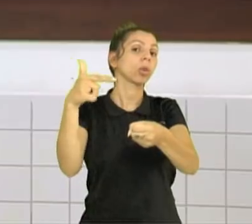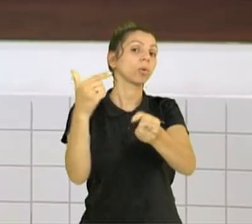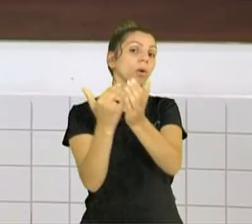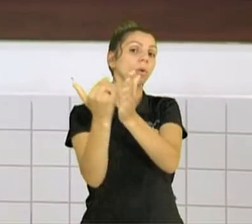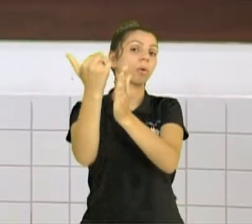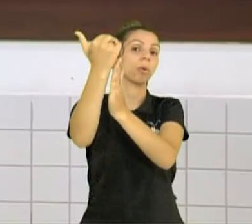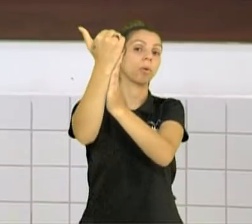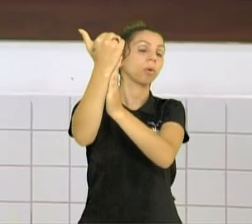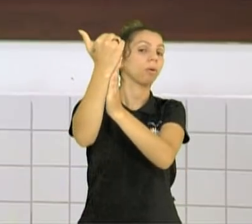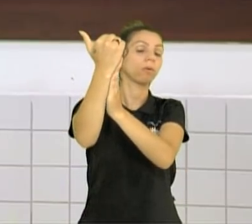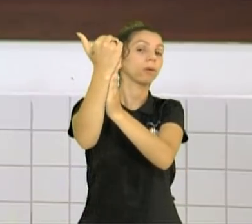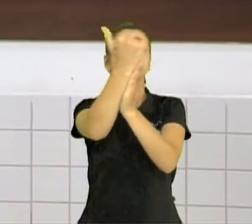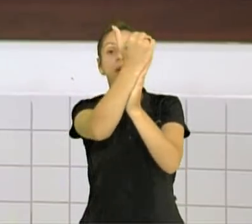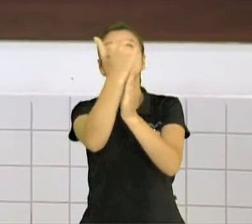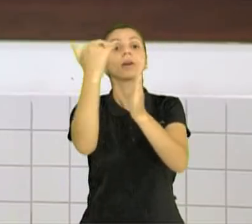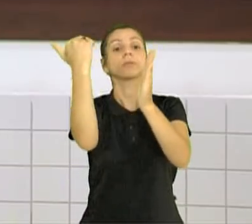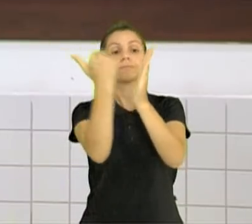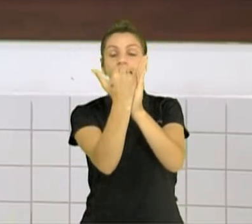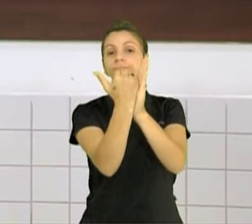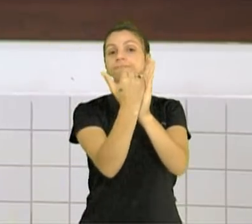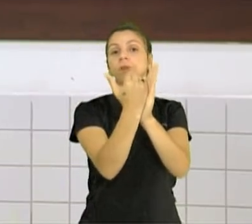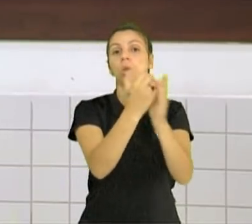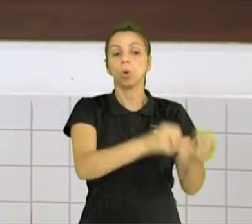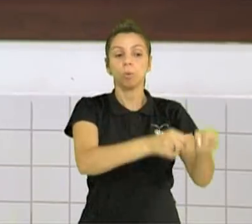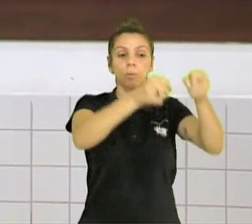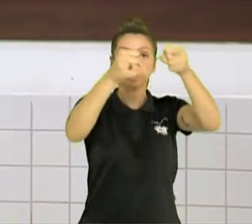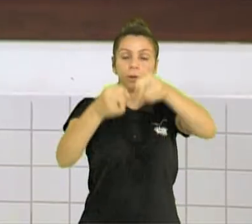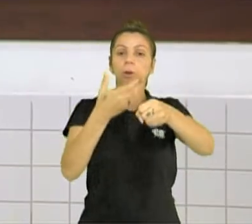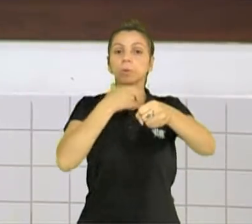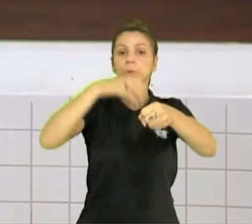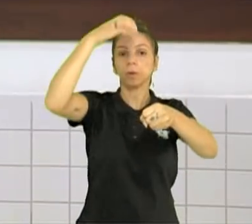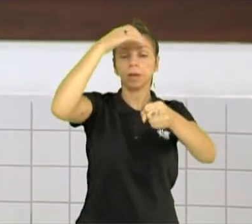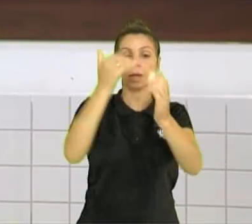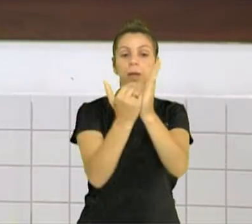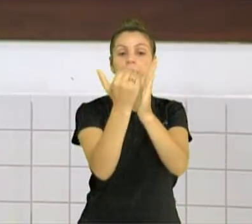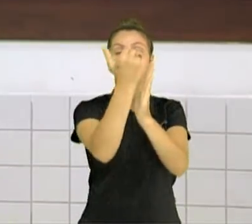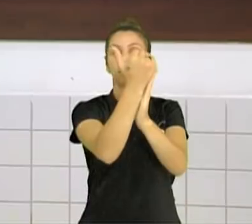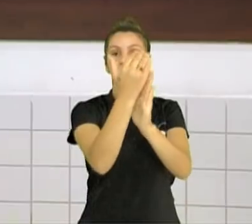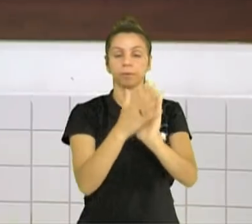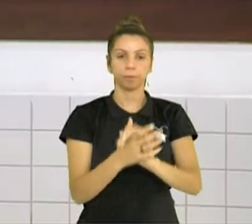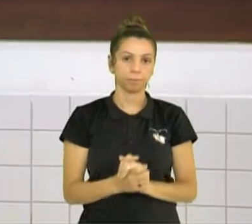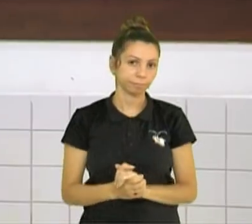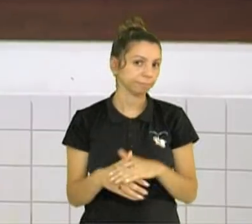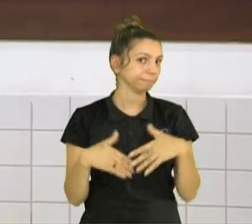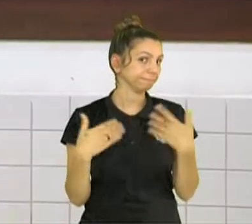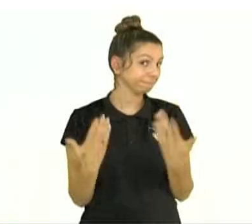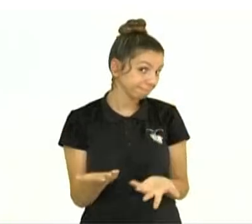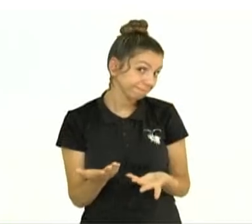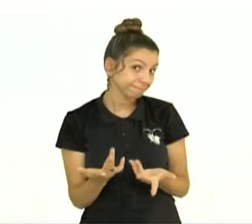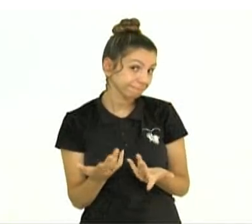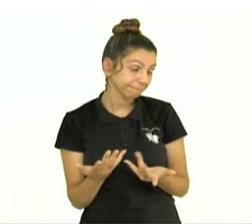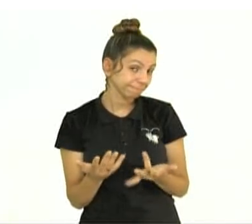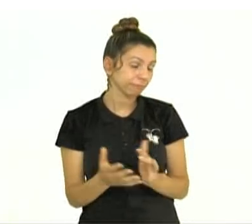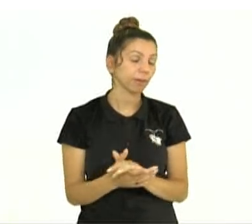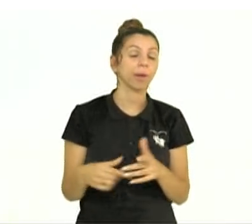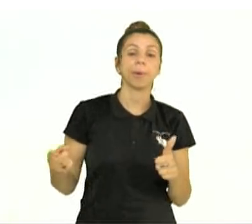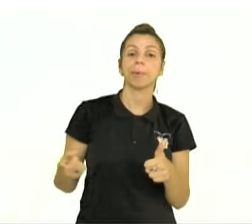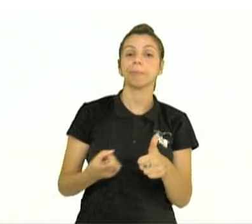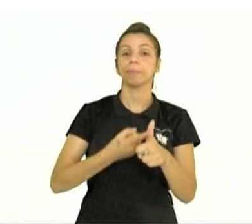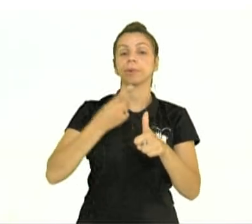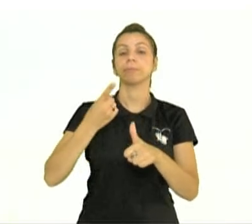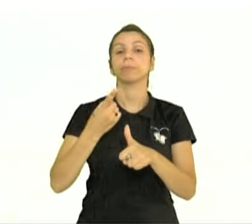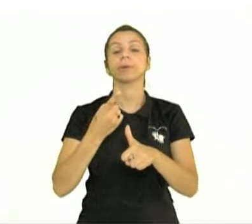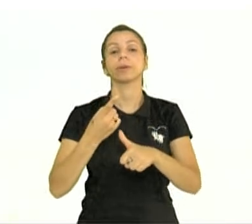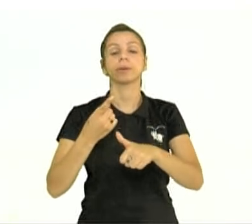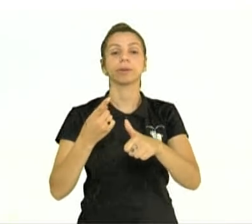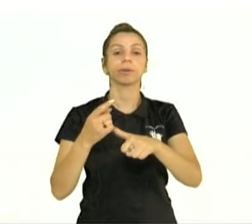queria uma Constituição com uma característica meio absolutista. Mas não foi o que os deputados fizeram. Resultado: primeira Constituição de